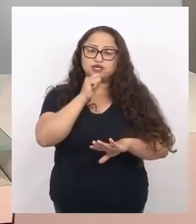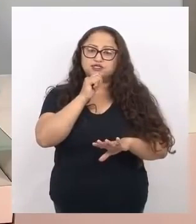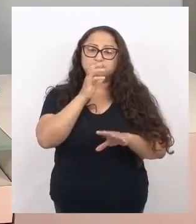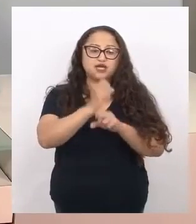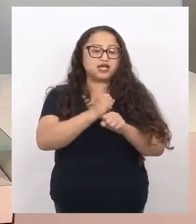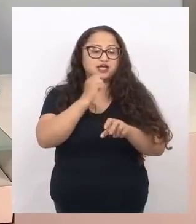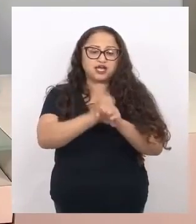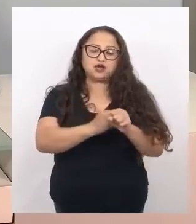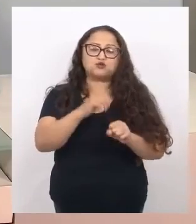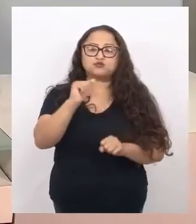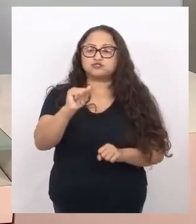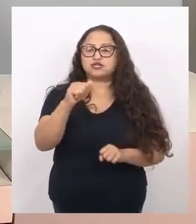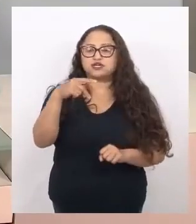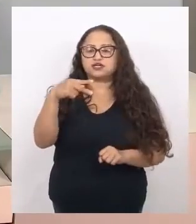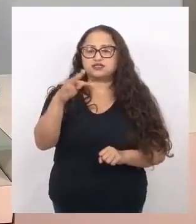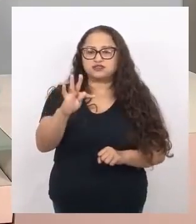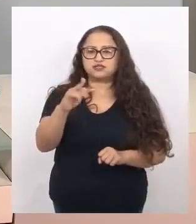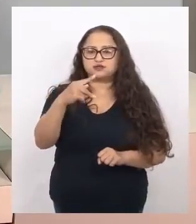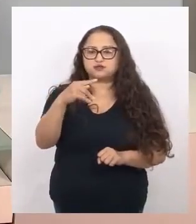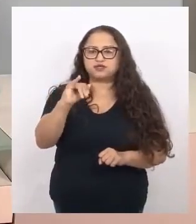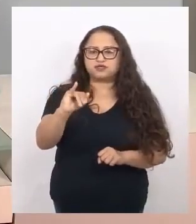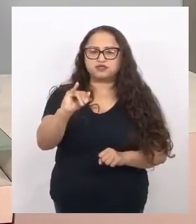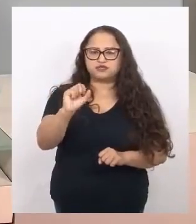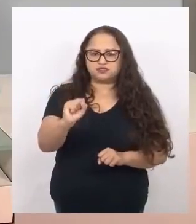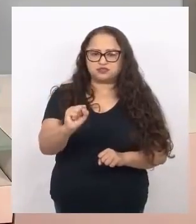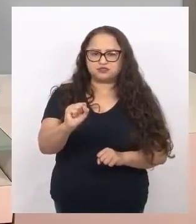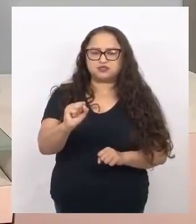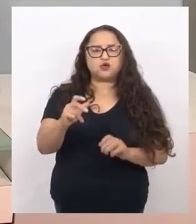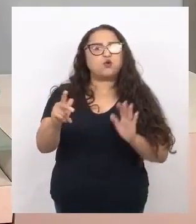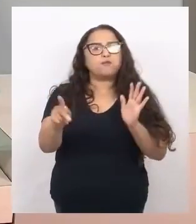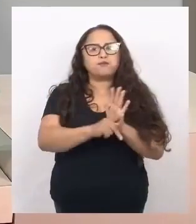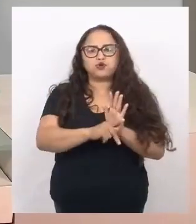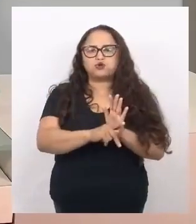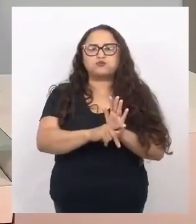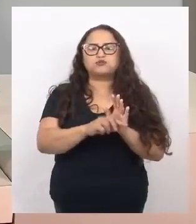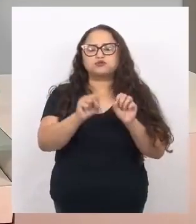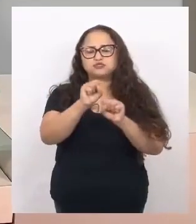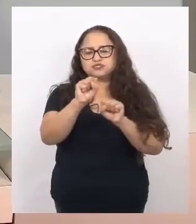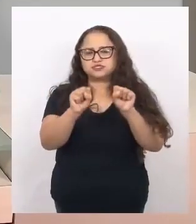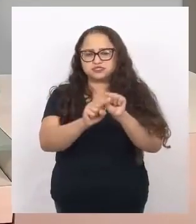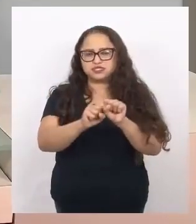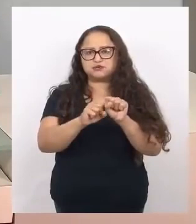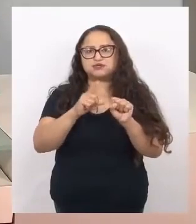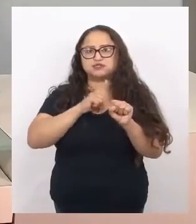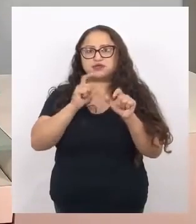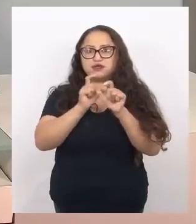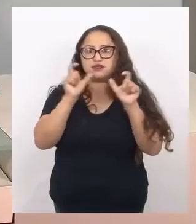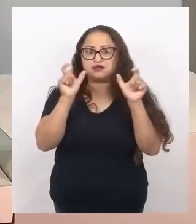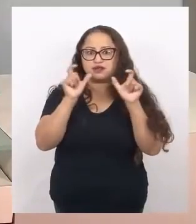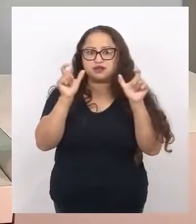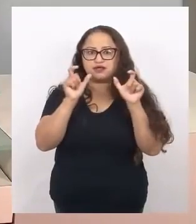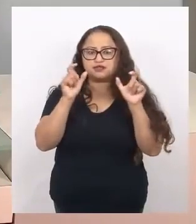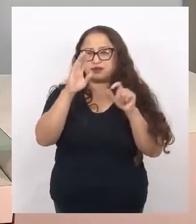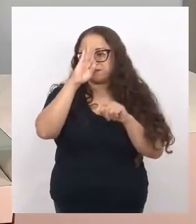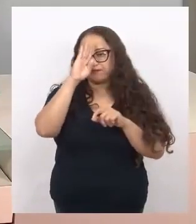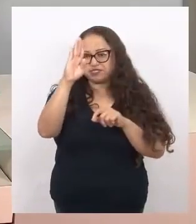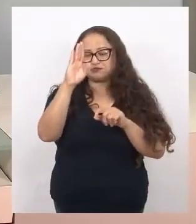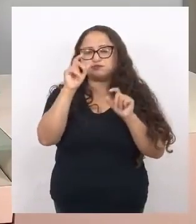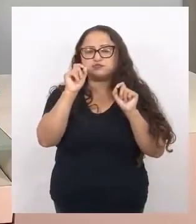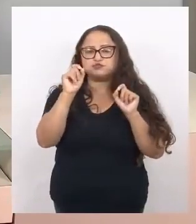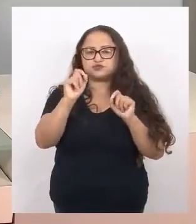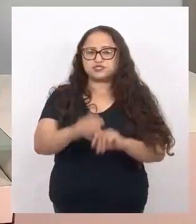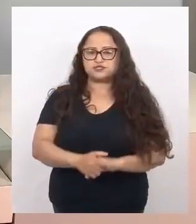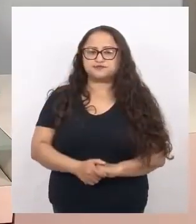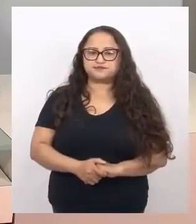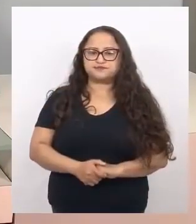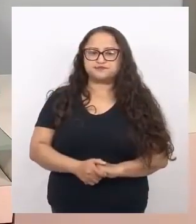dos ATPIs, o próprio sistema vai gerar esse relatório para criar esse alerta, principalmente no caso